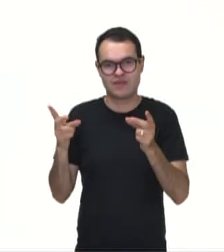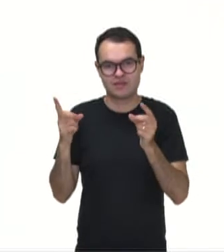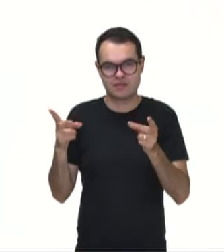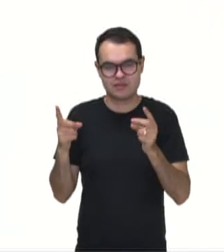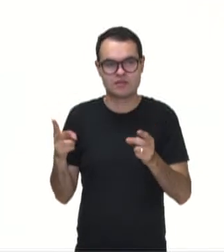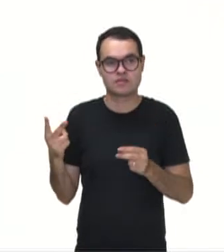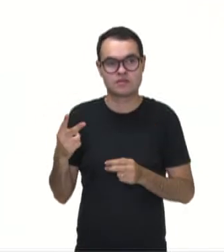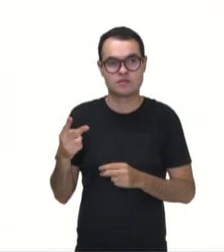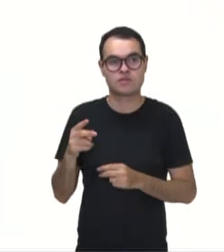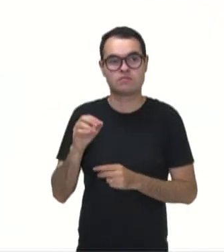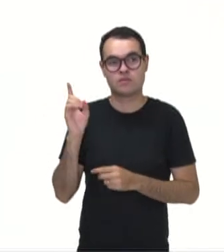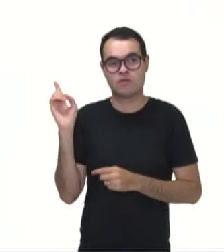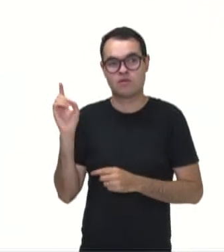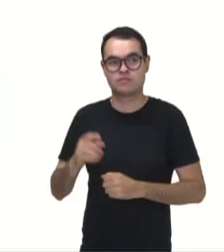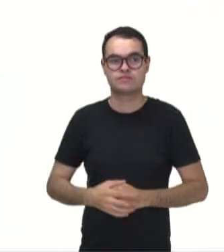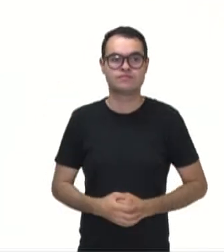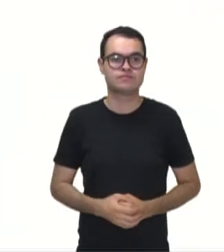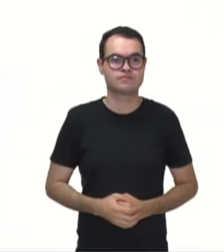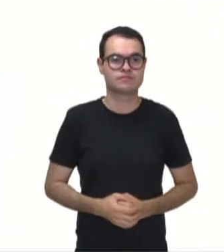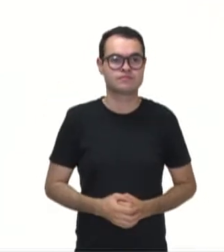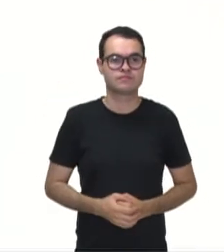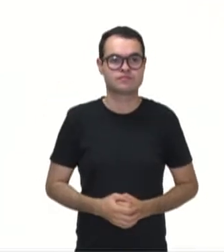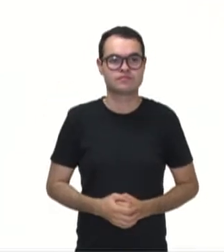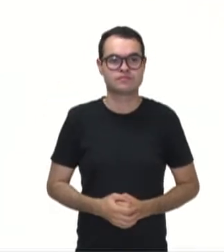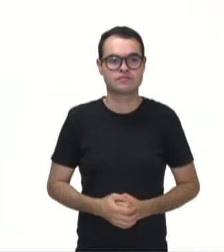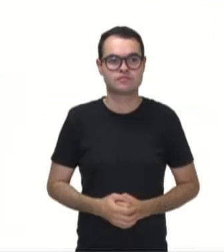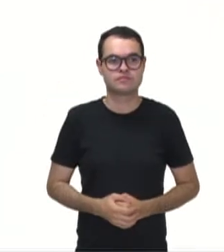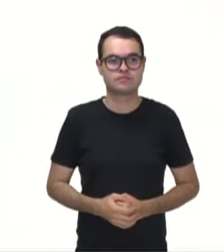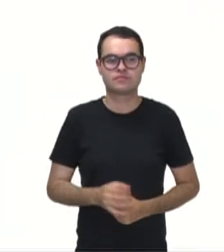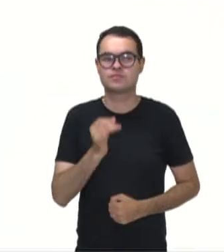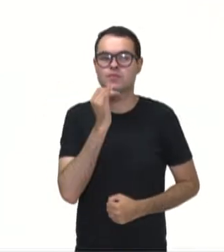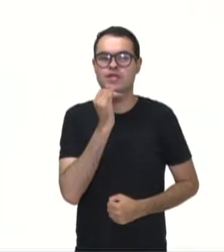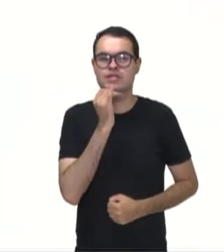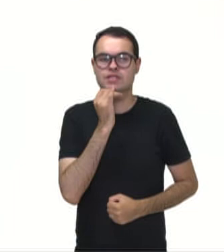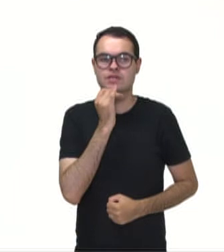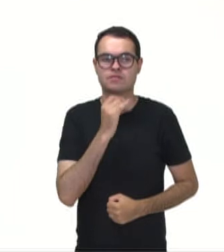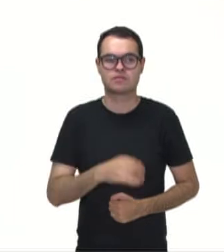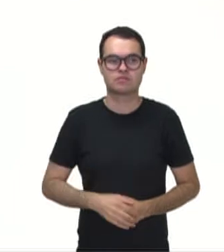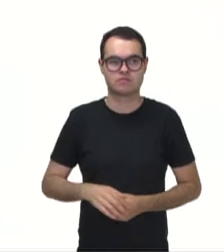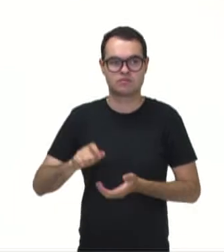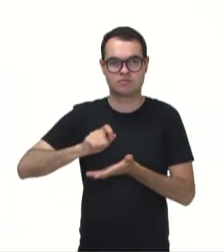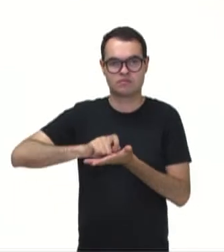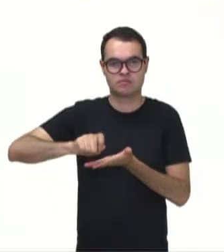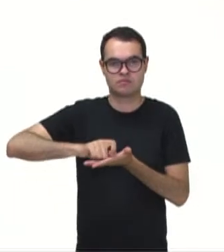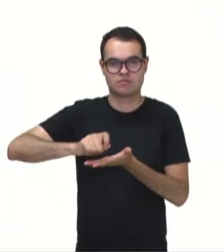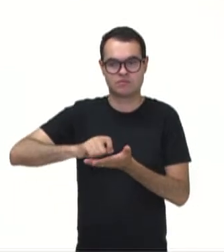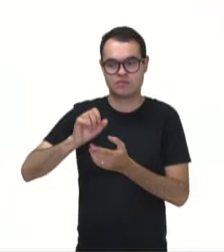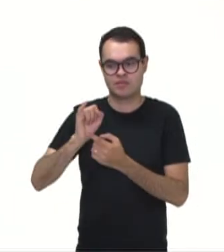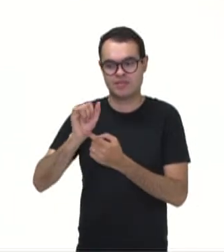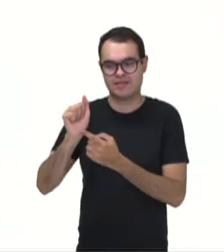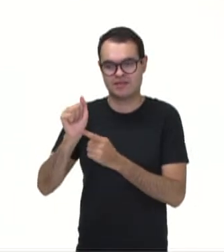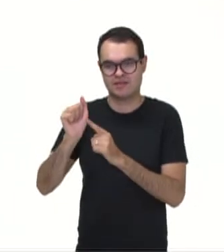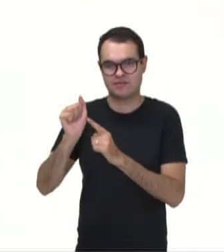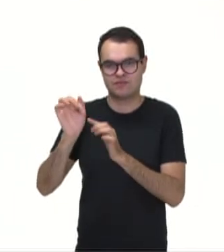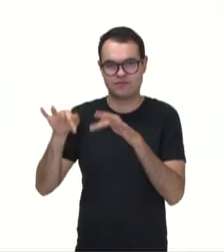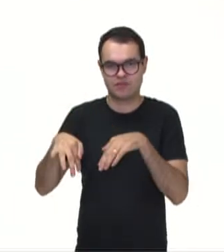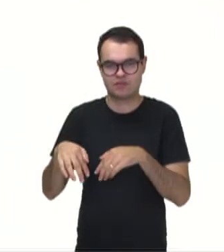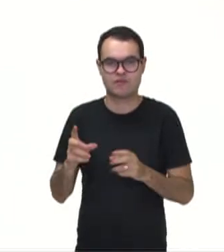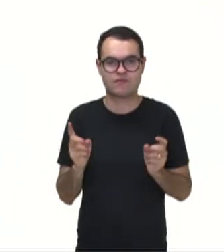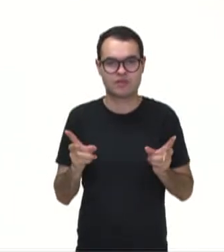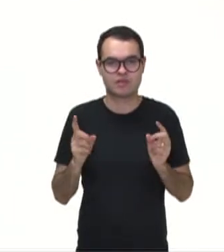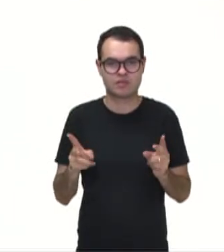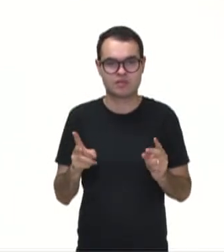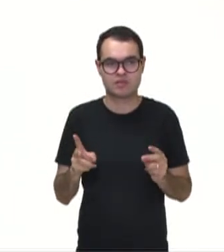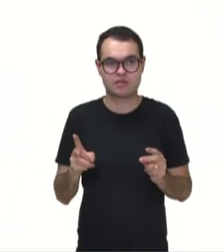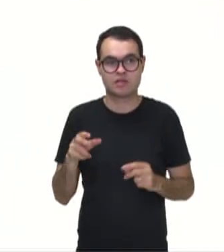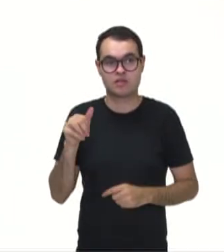segunda conjugação. Vamos ver, exemplo. Escrever, eu escreveria. Vender,